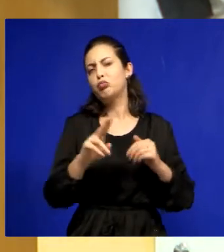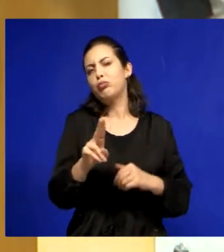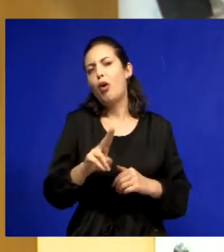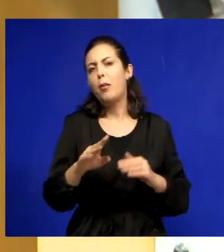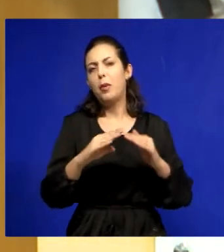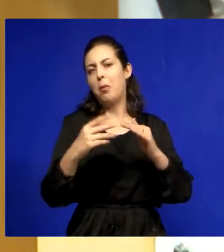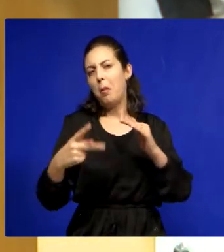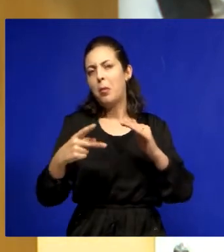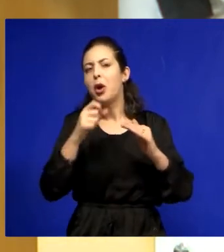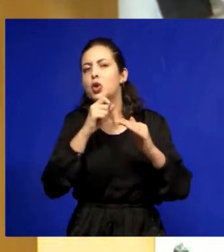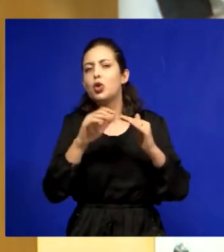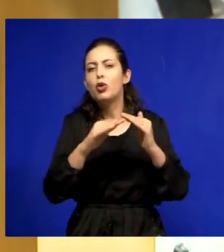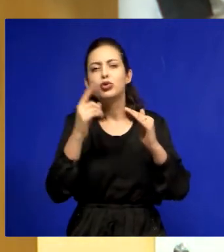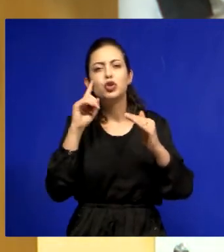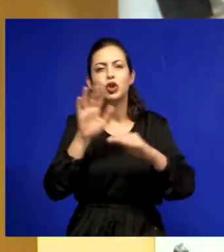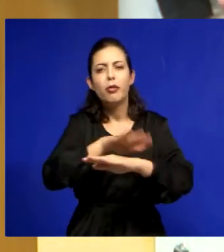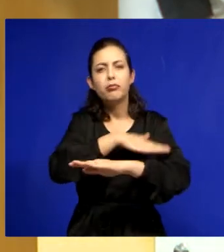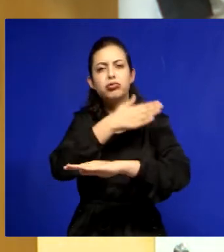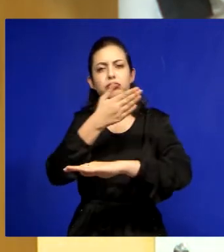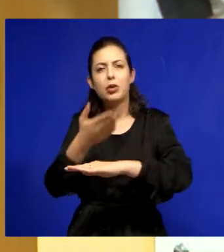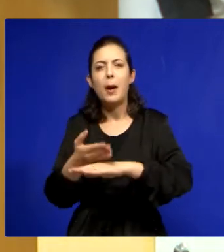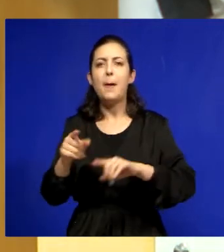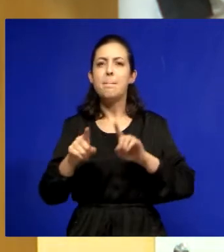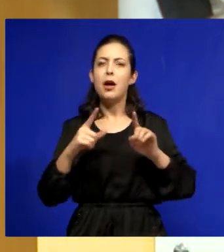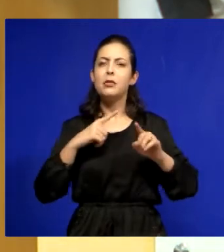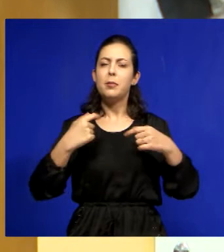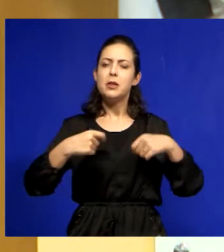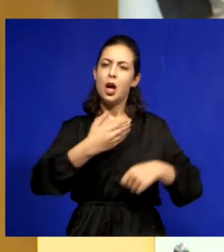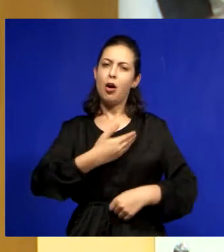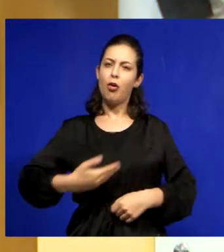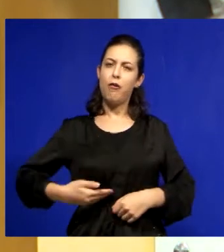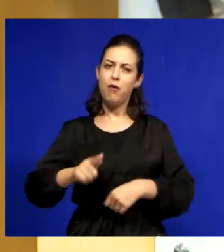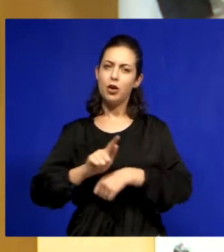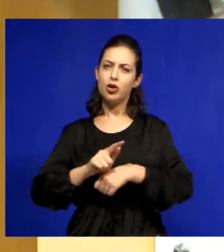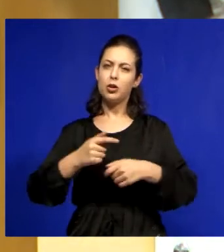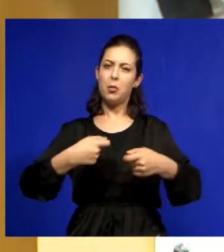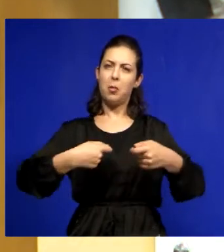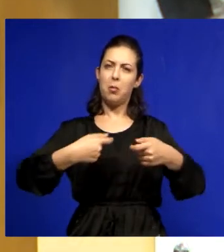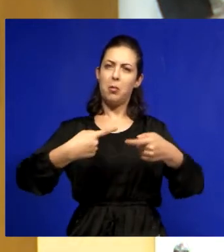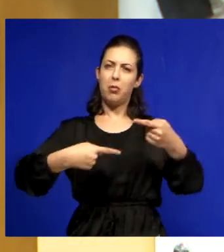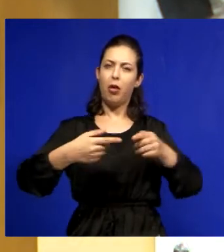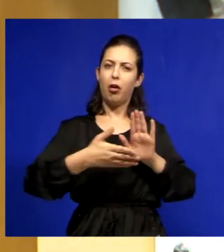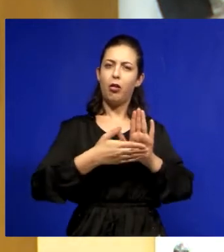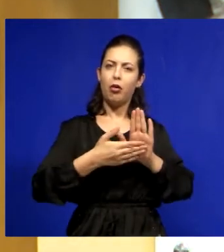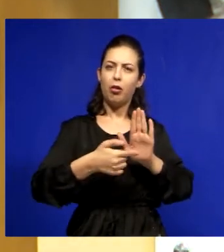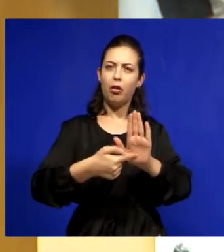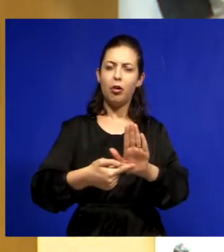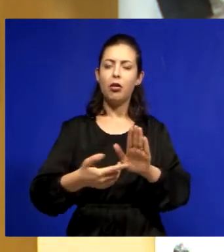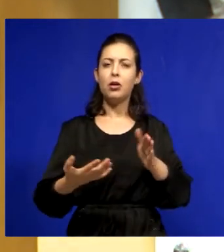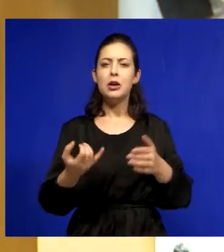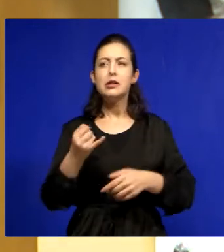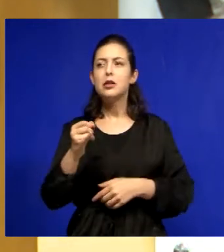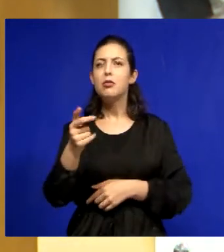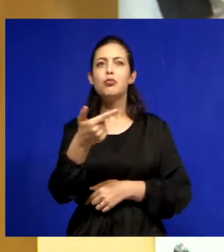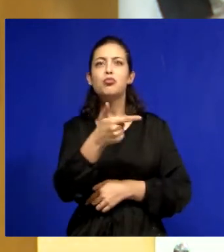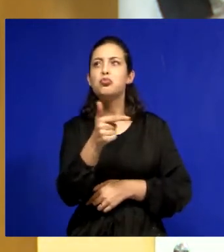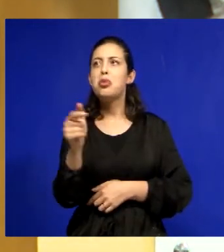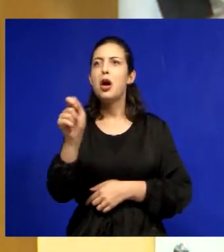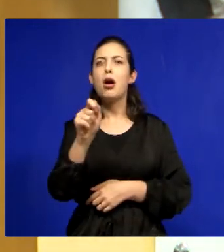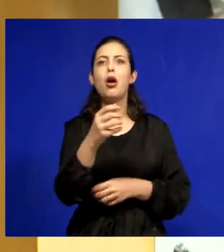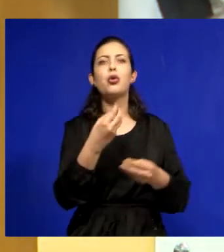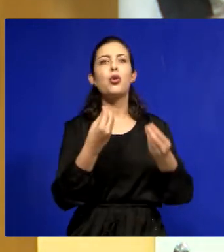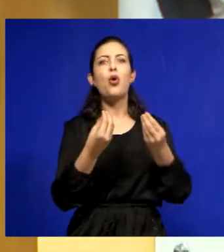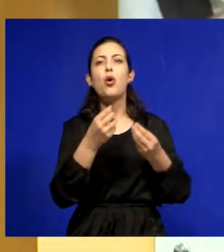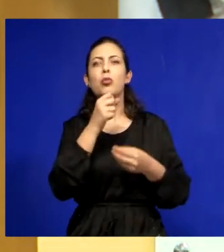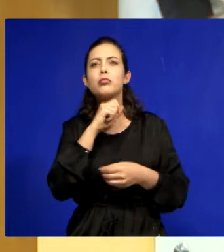dê mas com uma política de governo porque hoje vereador paulinho se não fosse as entidades nós não tínhamos